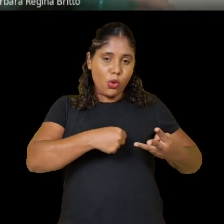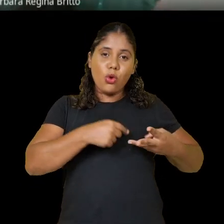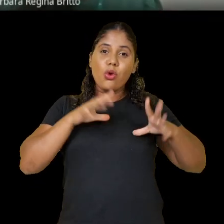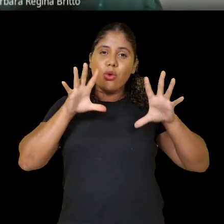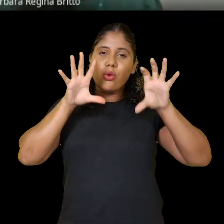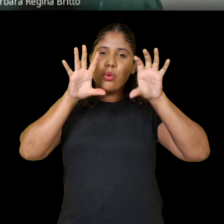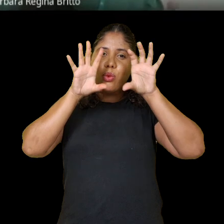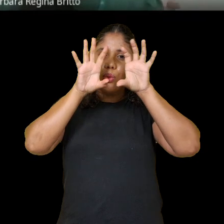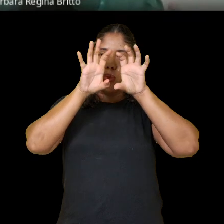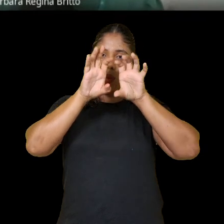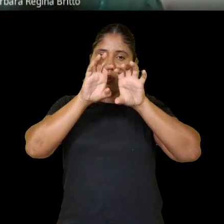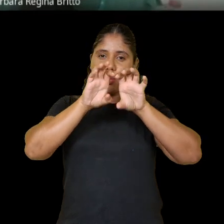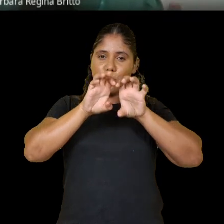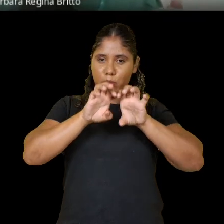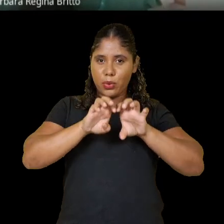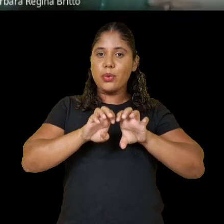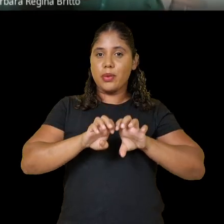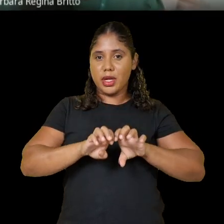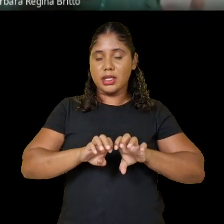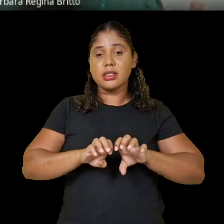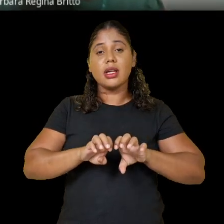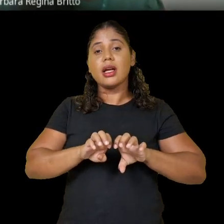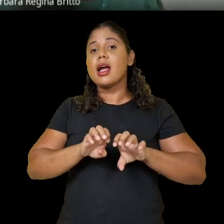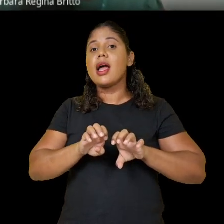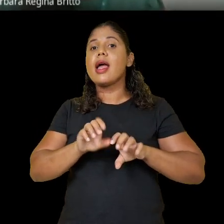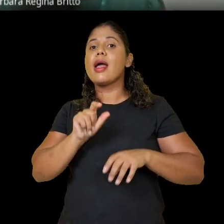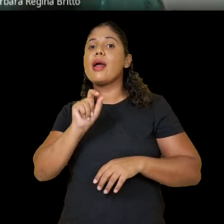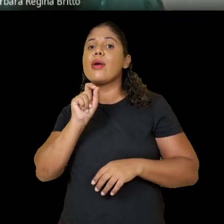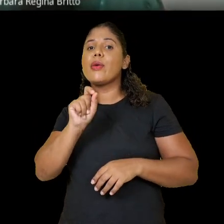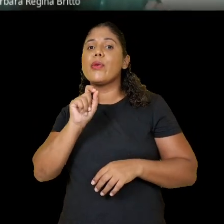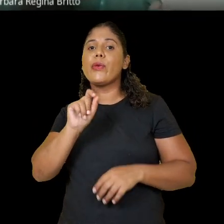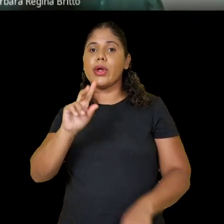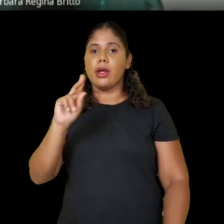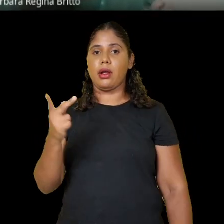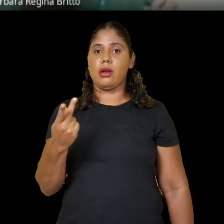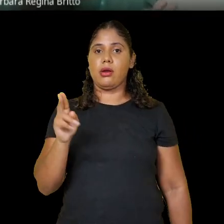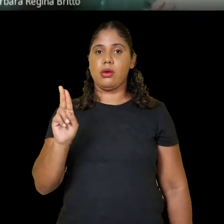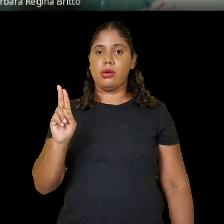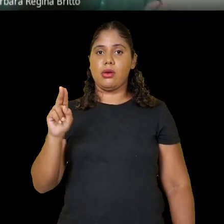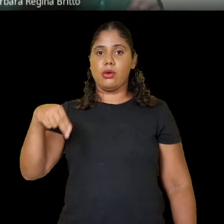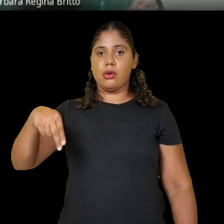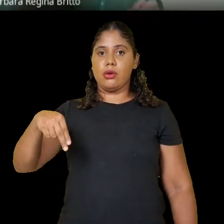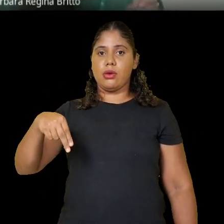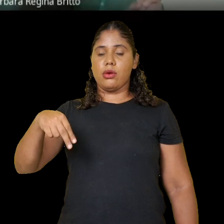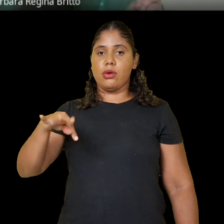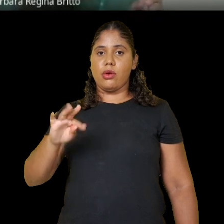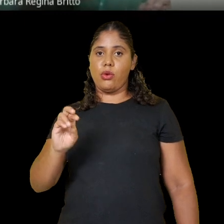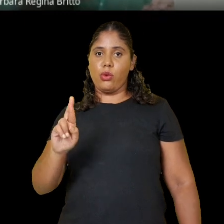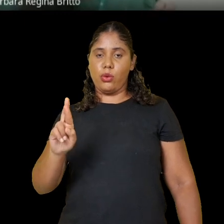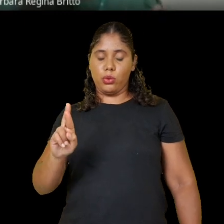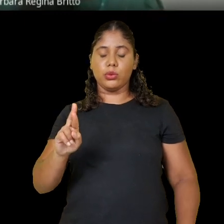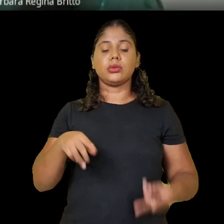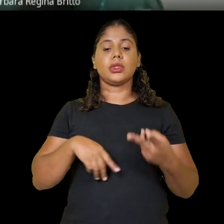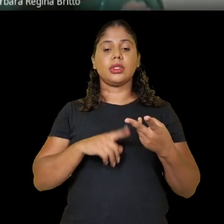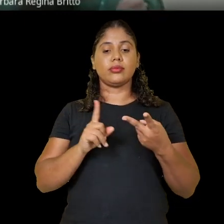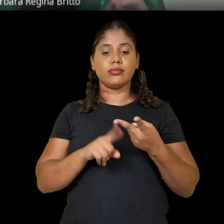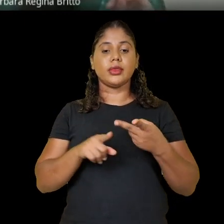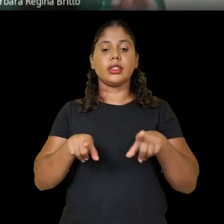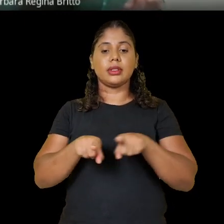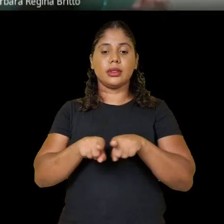auréola secundária, que a gente chama de sinal de Hunter, né? E ainda vai ter o tubérculo de